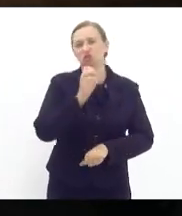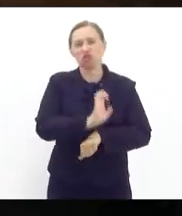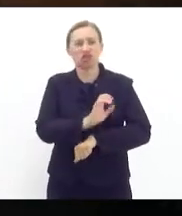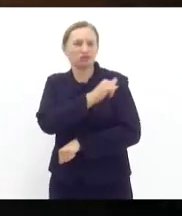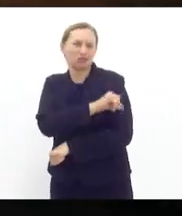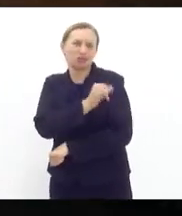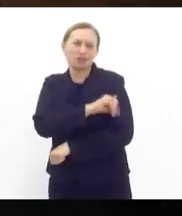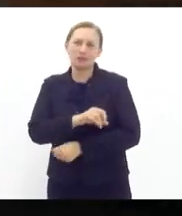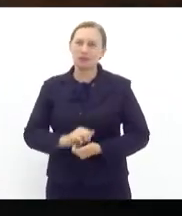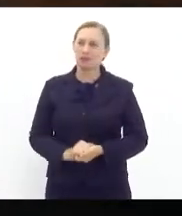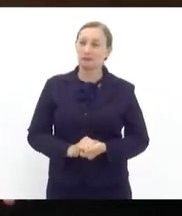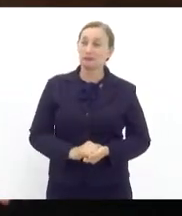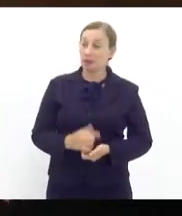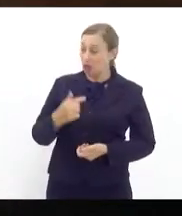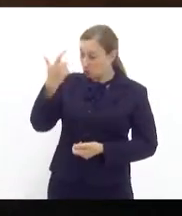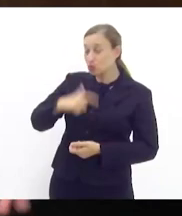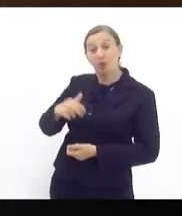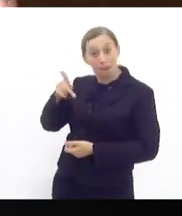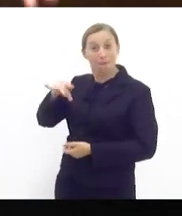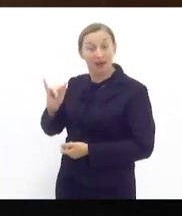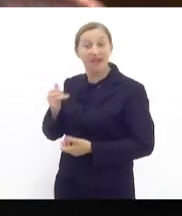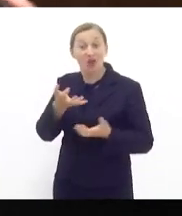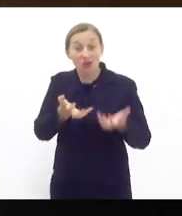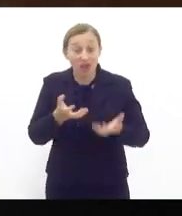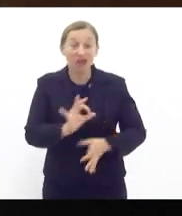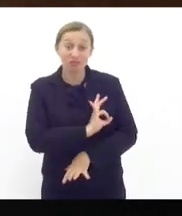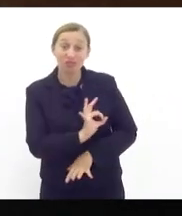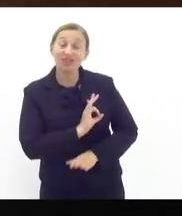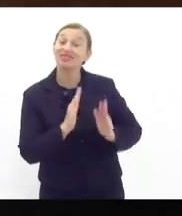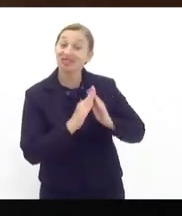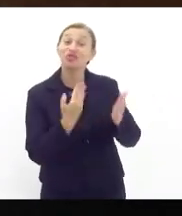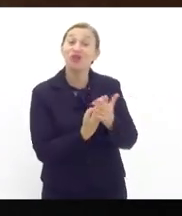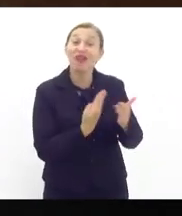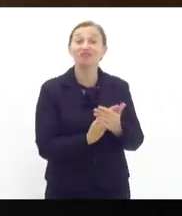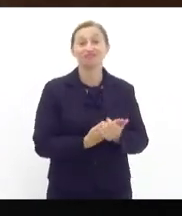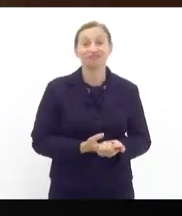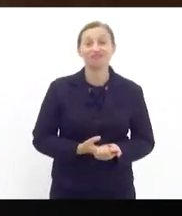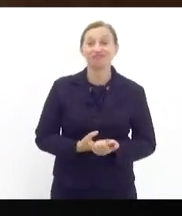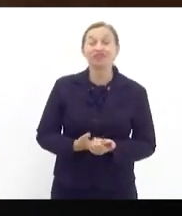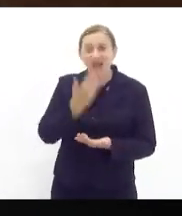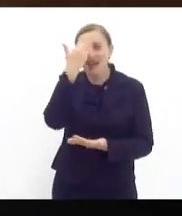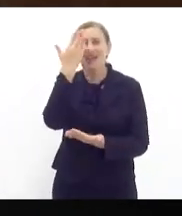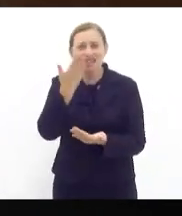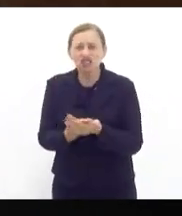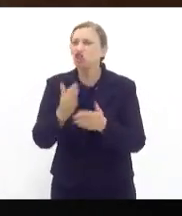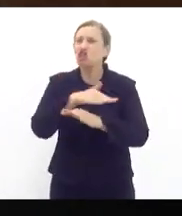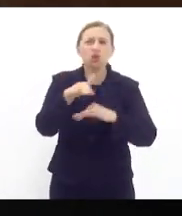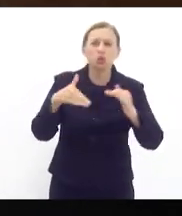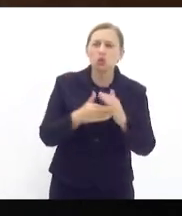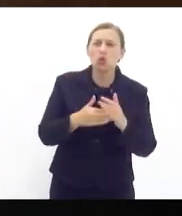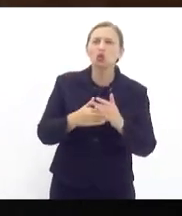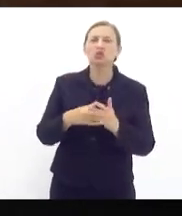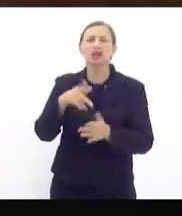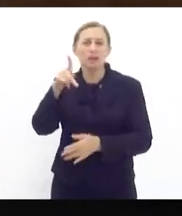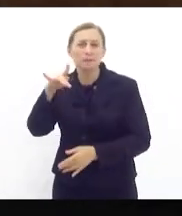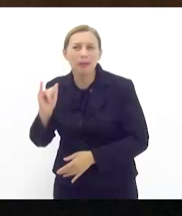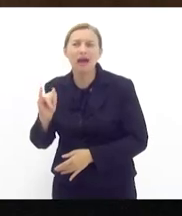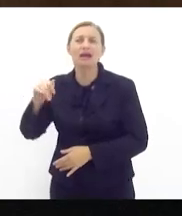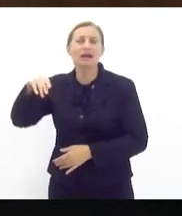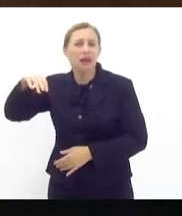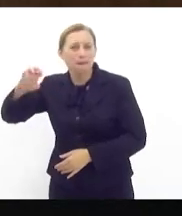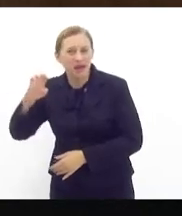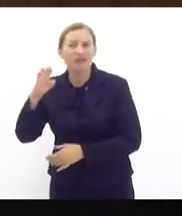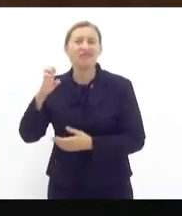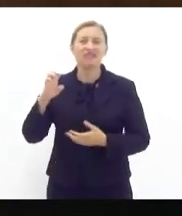eu sou pai eu quero policiamento nas escolas e acredito que todo mundo que é pai que é